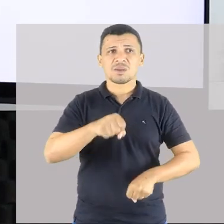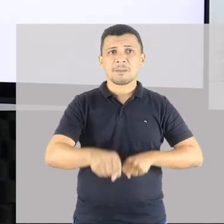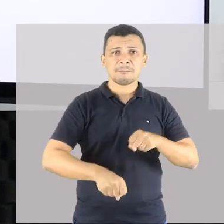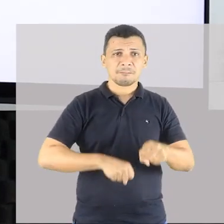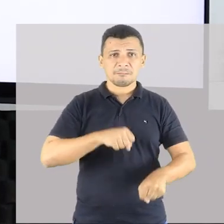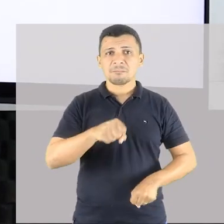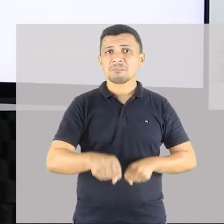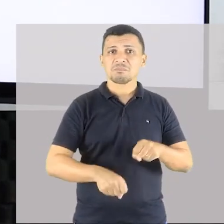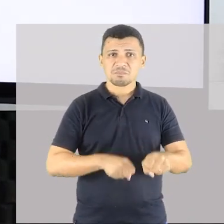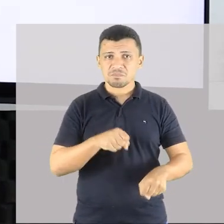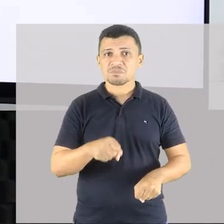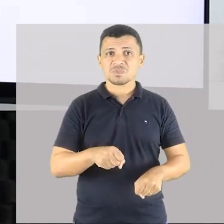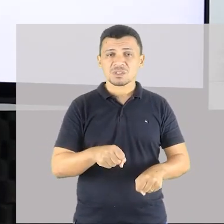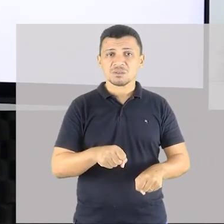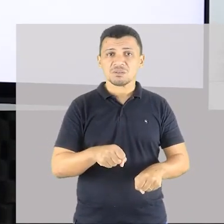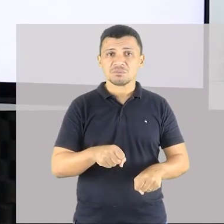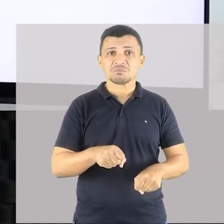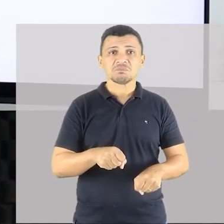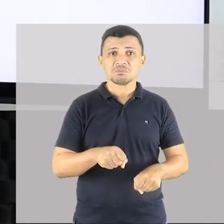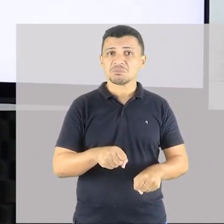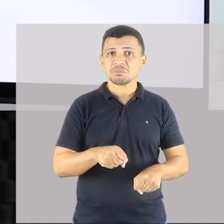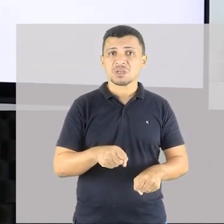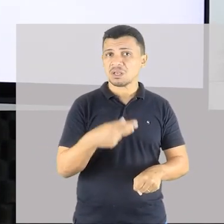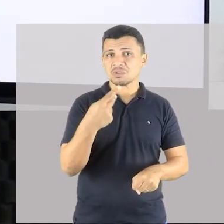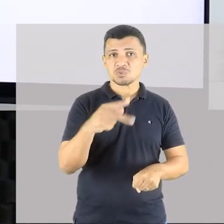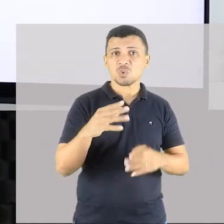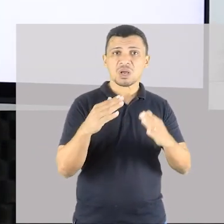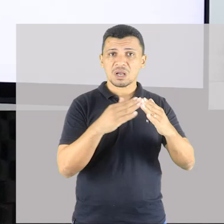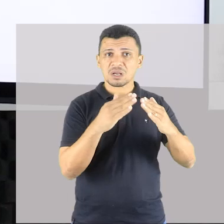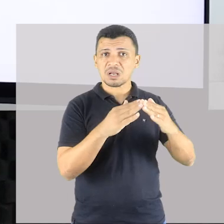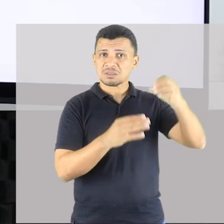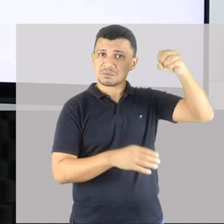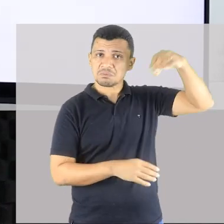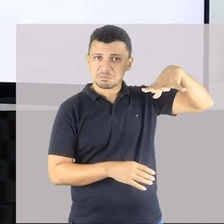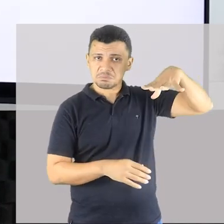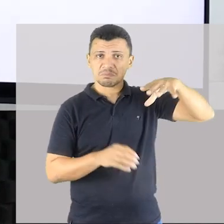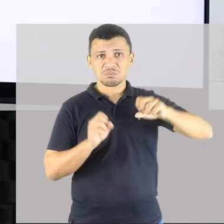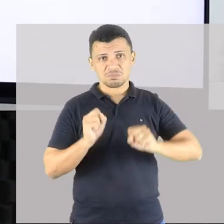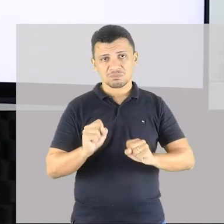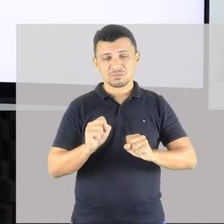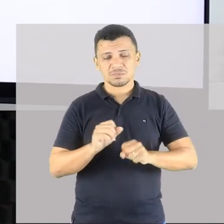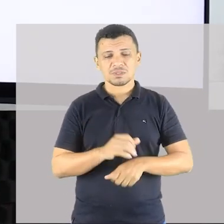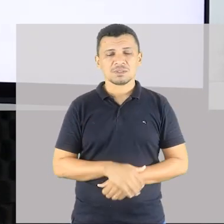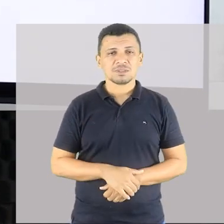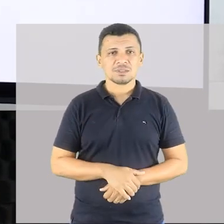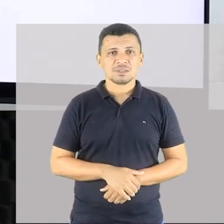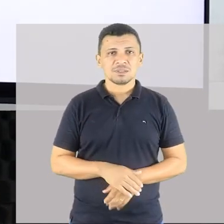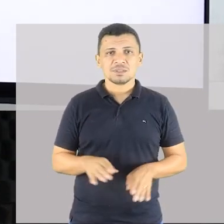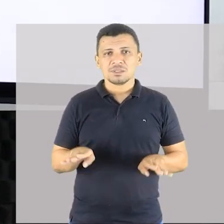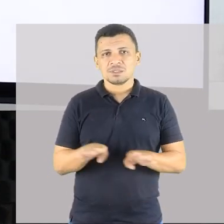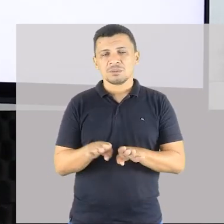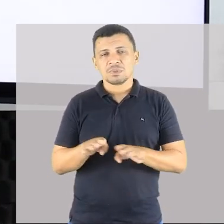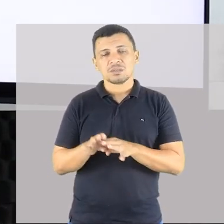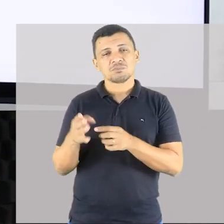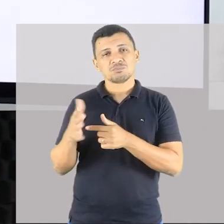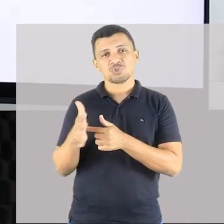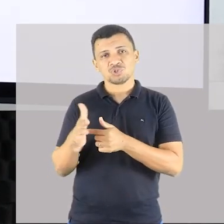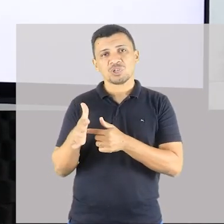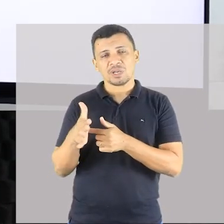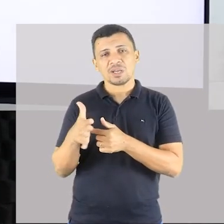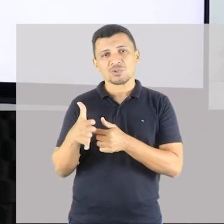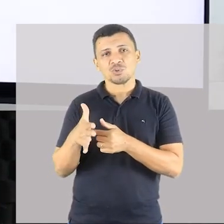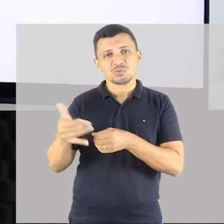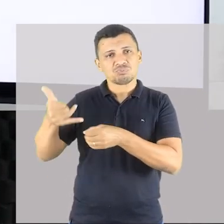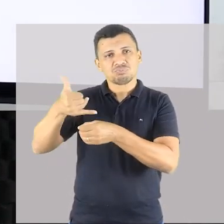essas pedaladas gerar energia elétrica para sua casa, tá? Os geradores a diesel funcionam desse jeito.